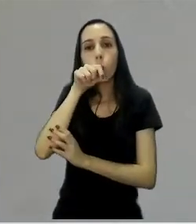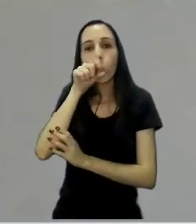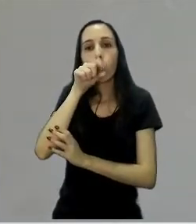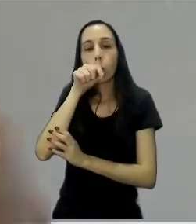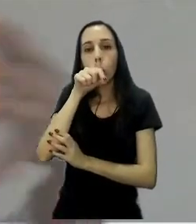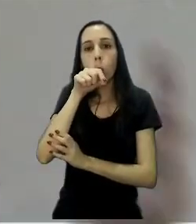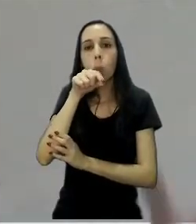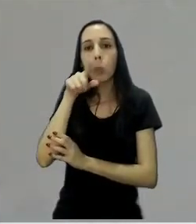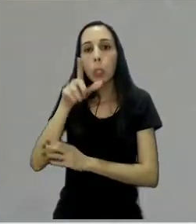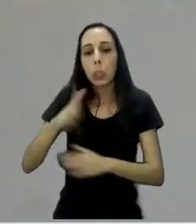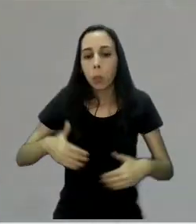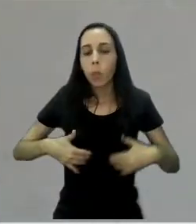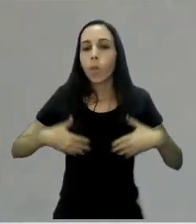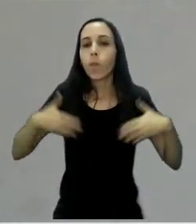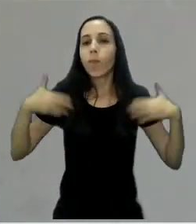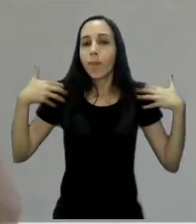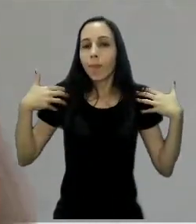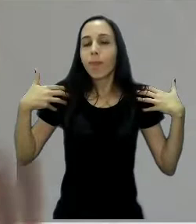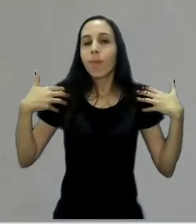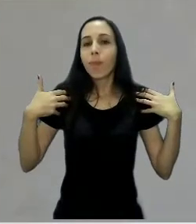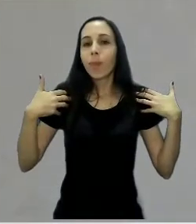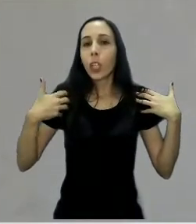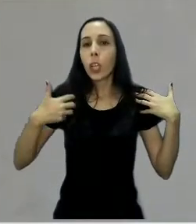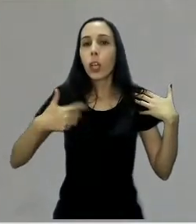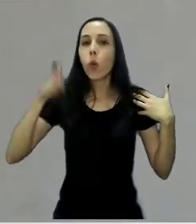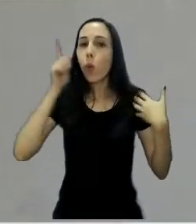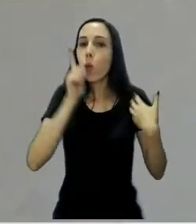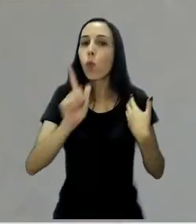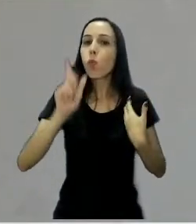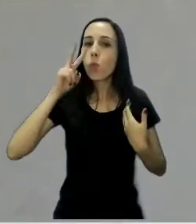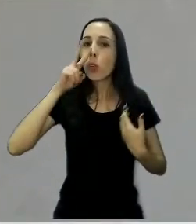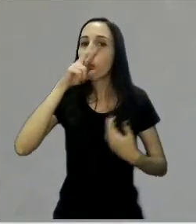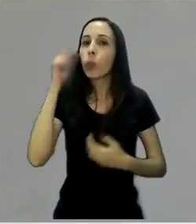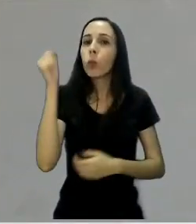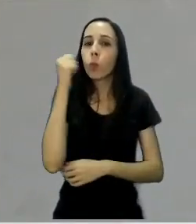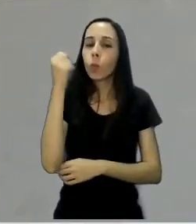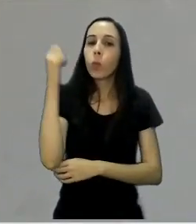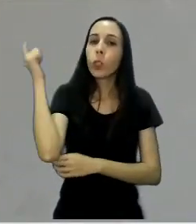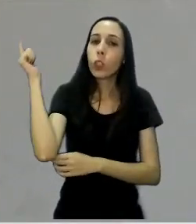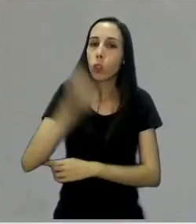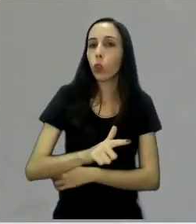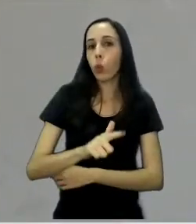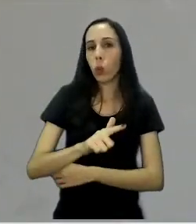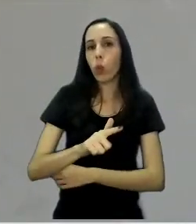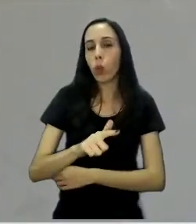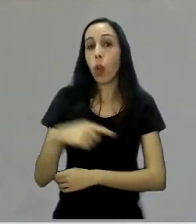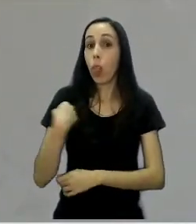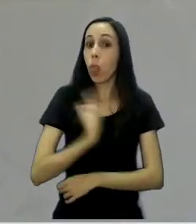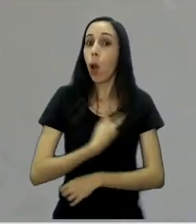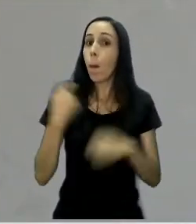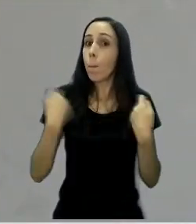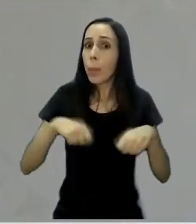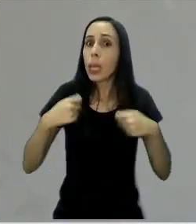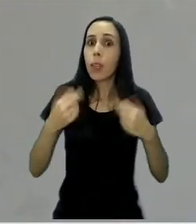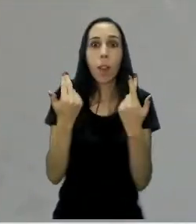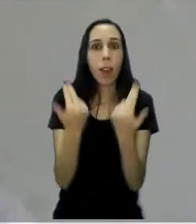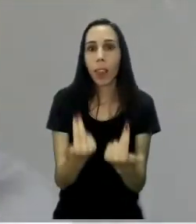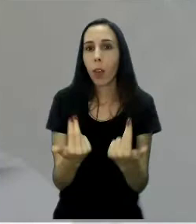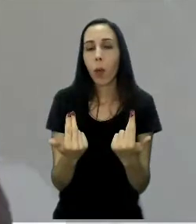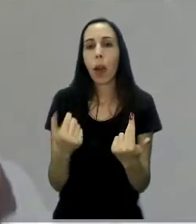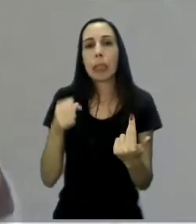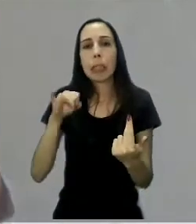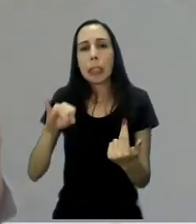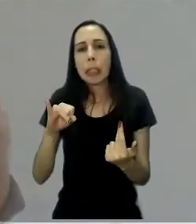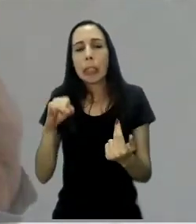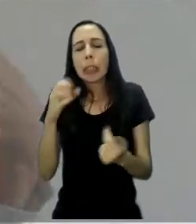ela reanima, readquire a sua força. É isso que nós temos que fazer quando